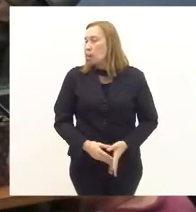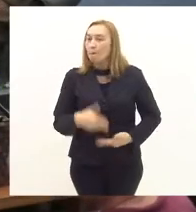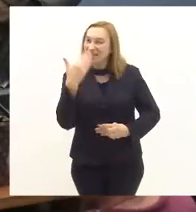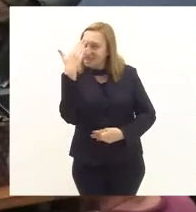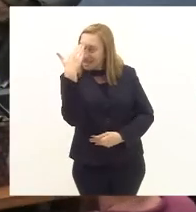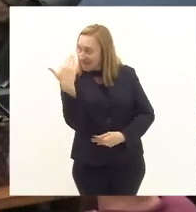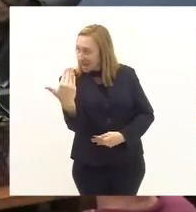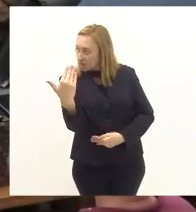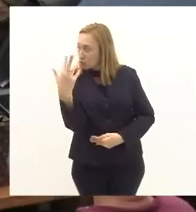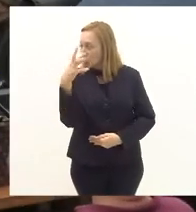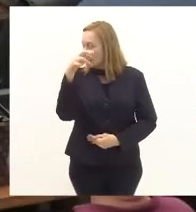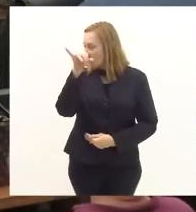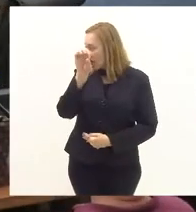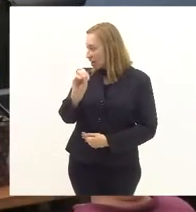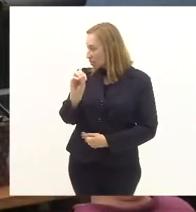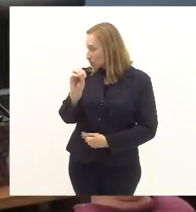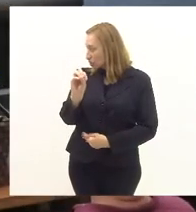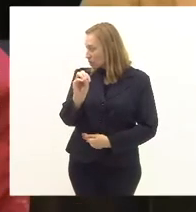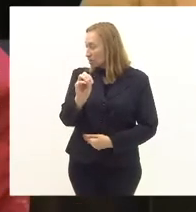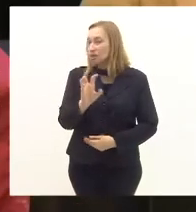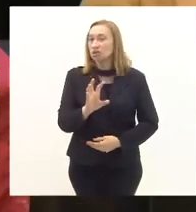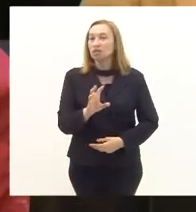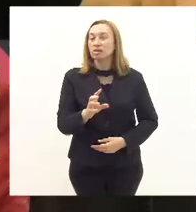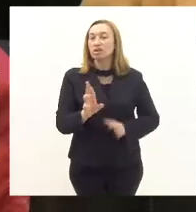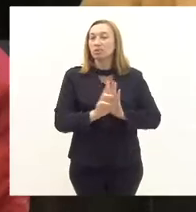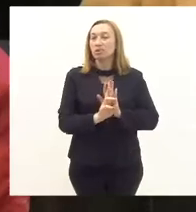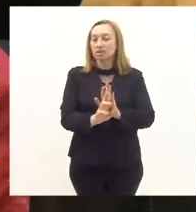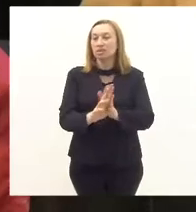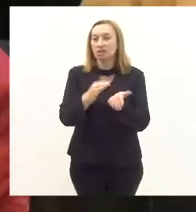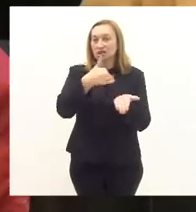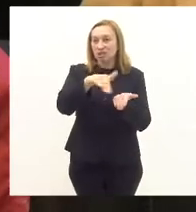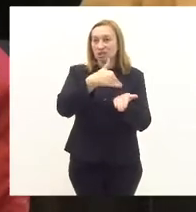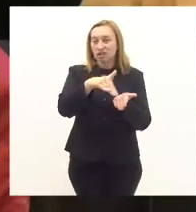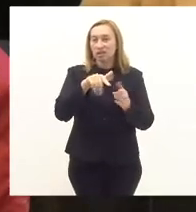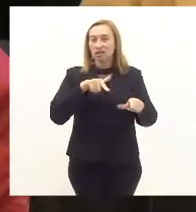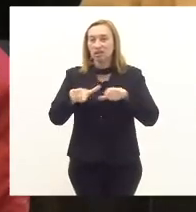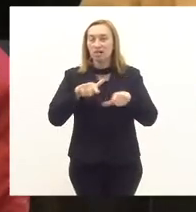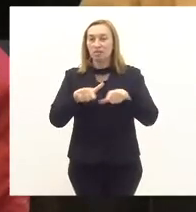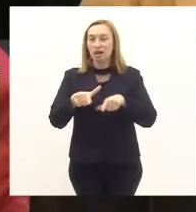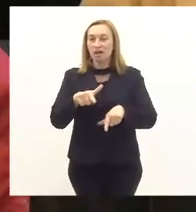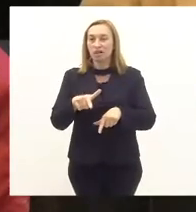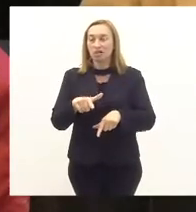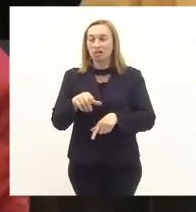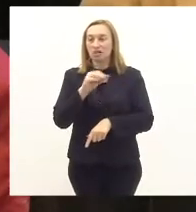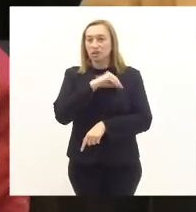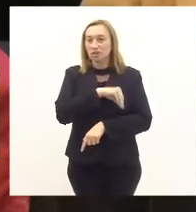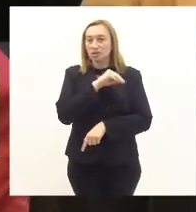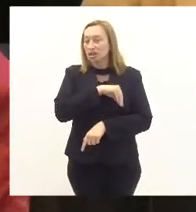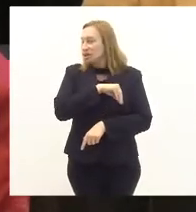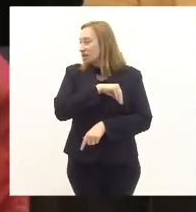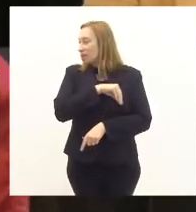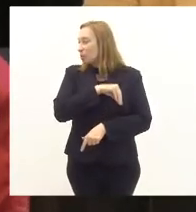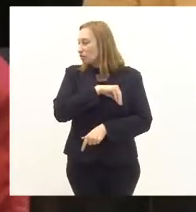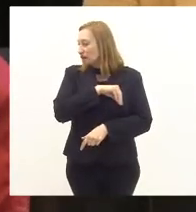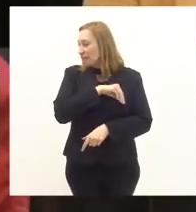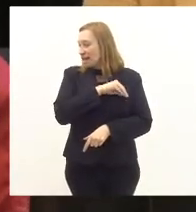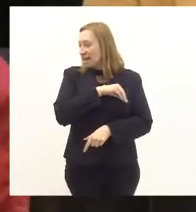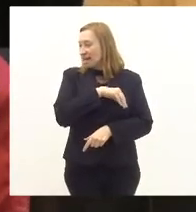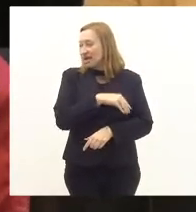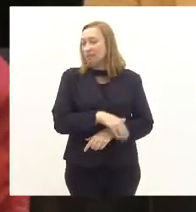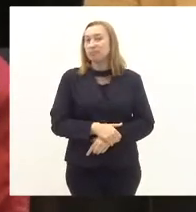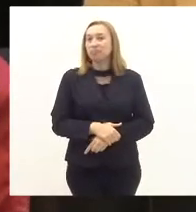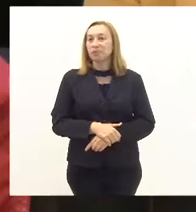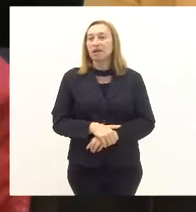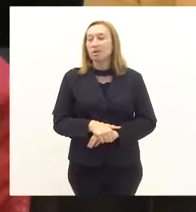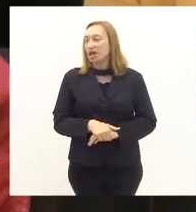Obrigado, Ricardo Carlos da Silva, representante da Secretaria de Trabalho e Renda. Depois, aqui, surgiu uma proposta